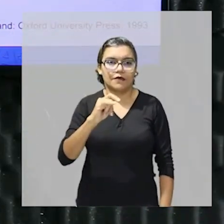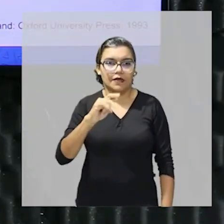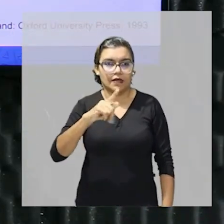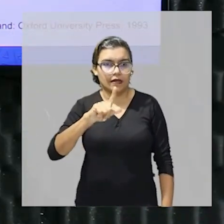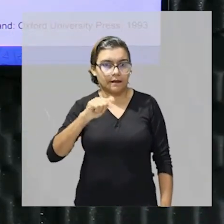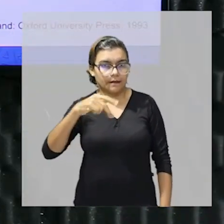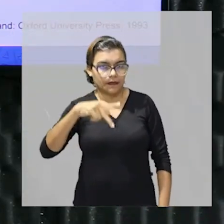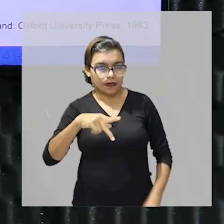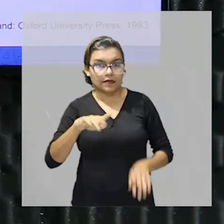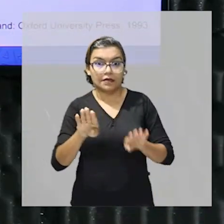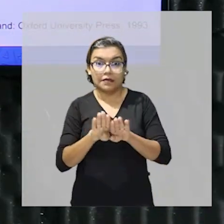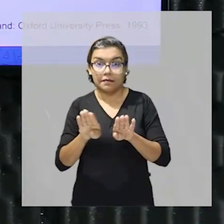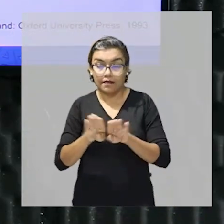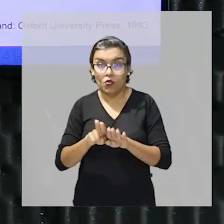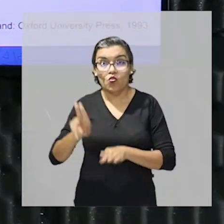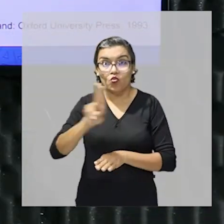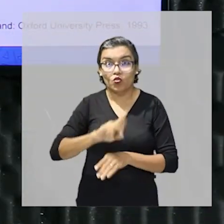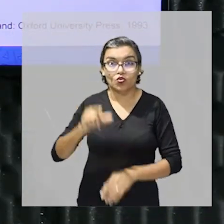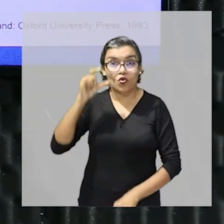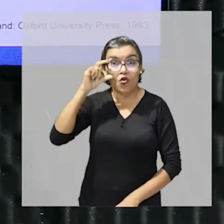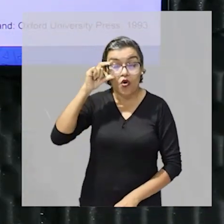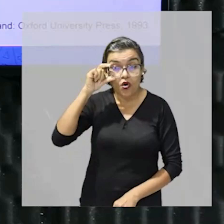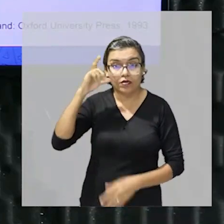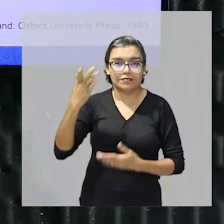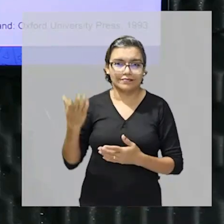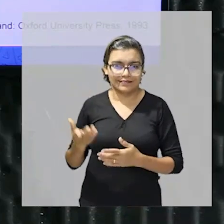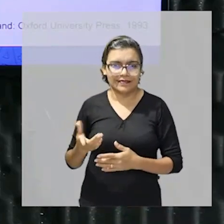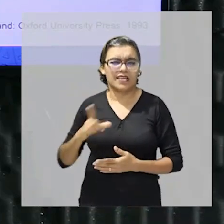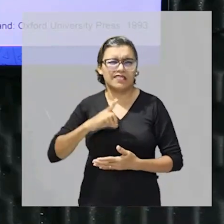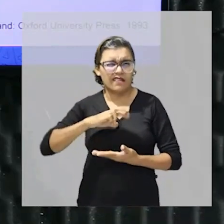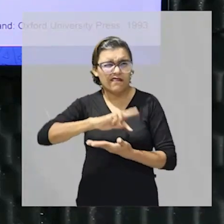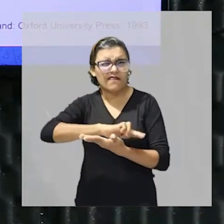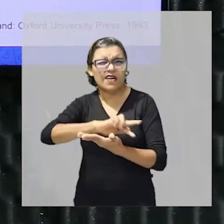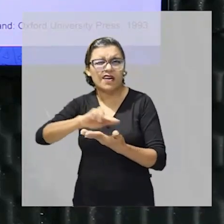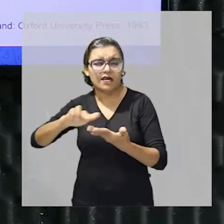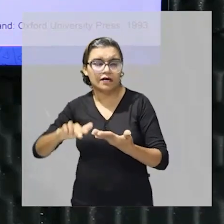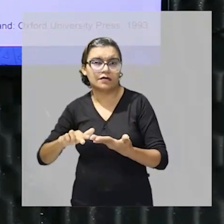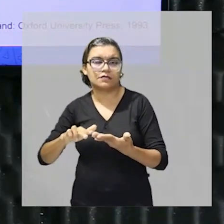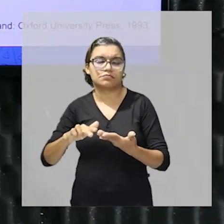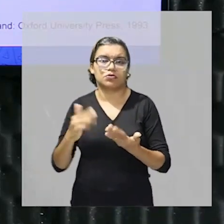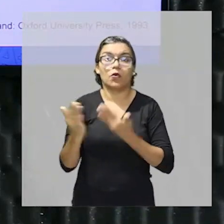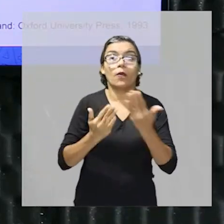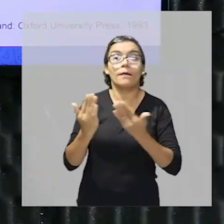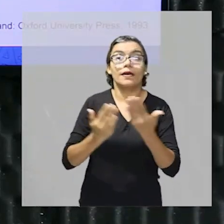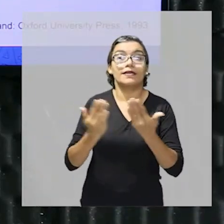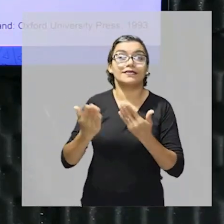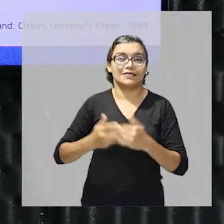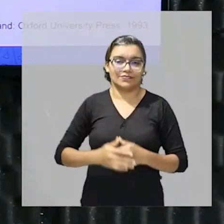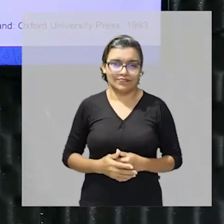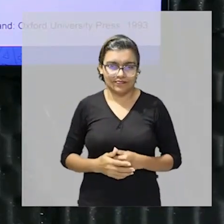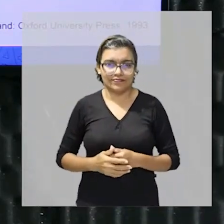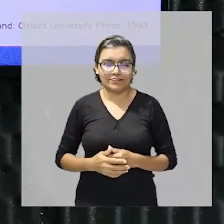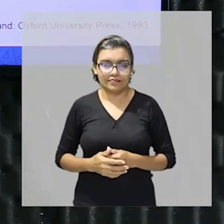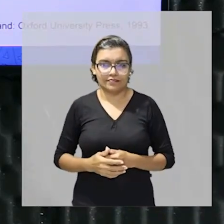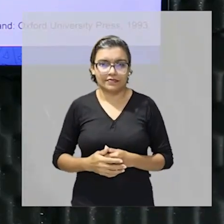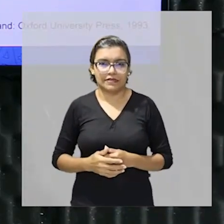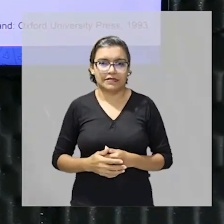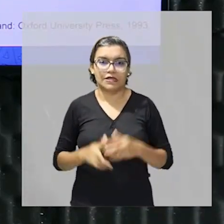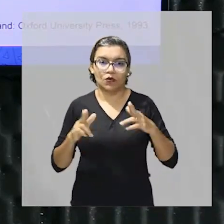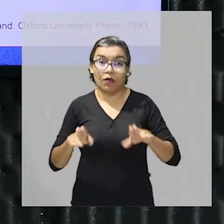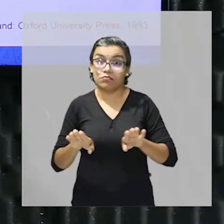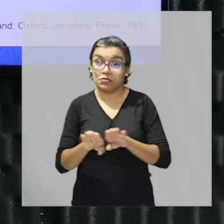e a Sue têm sardas. Freckles são marcas no rosto, são as sardas. Assim